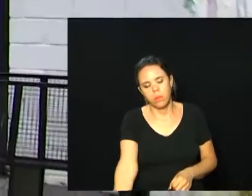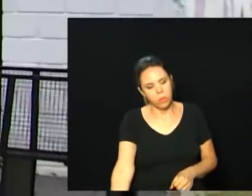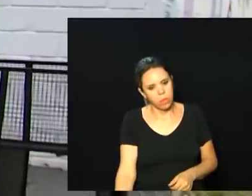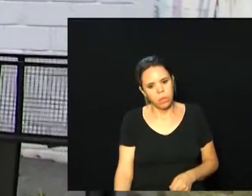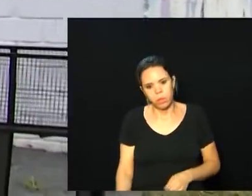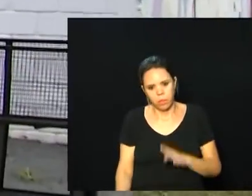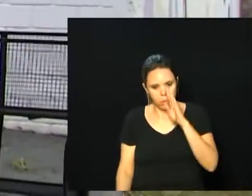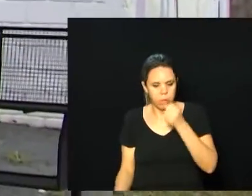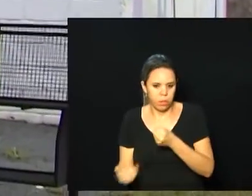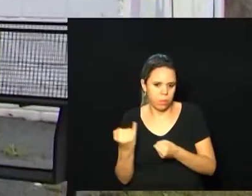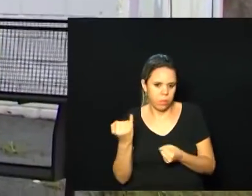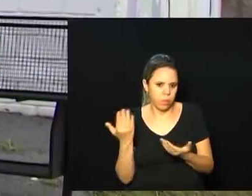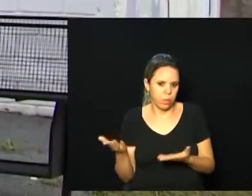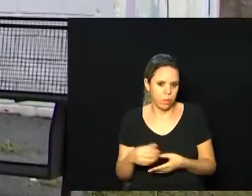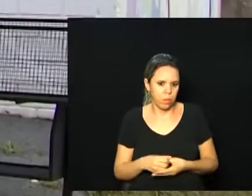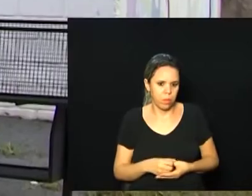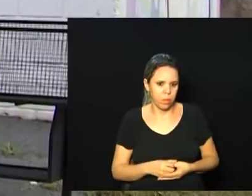necessidades primárias, né? Assim,